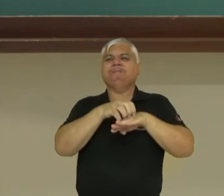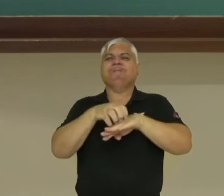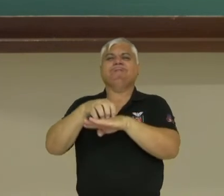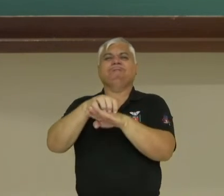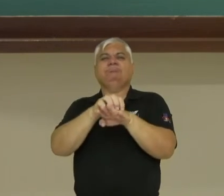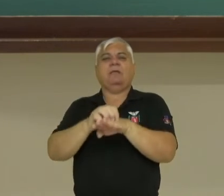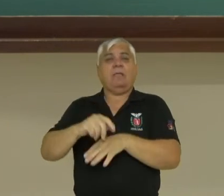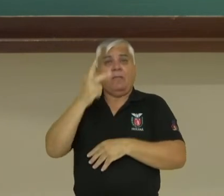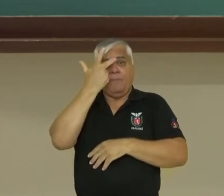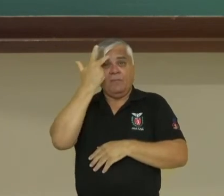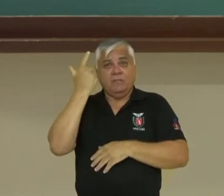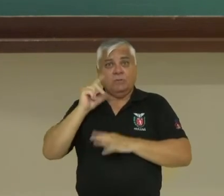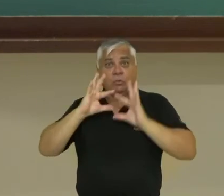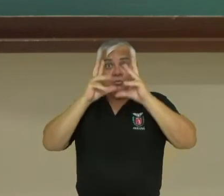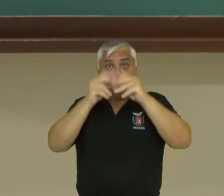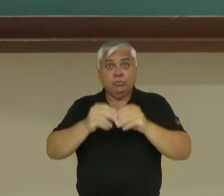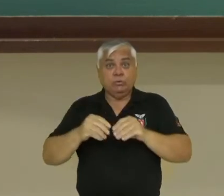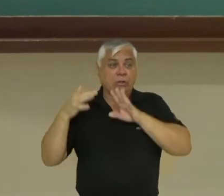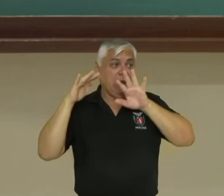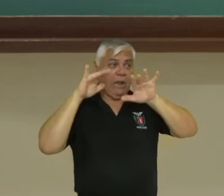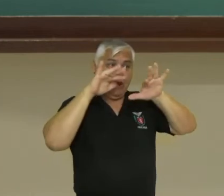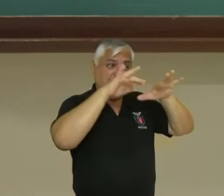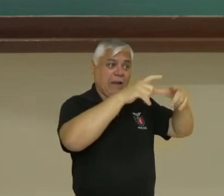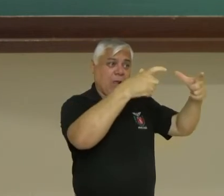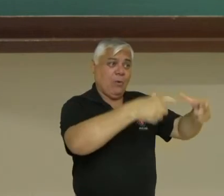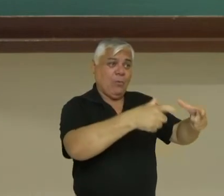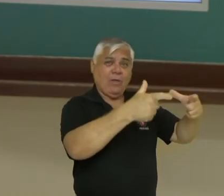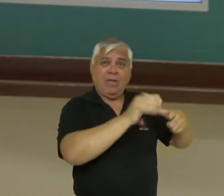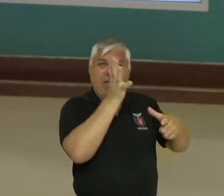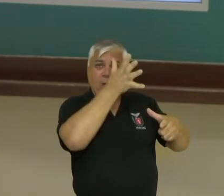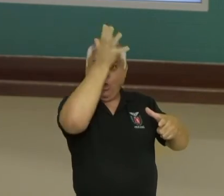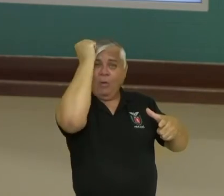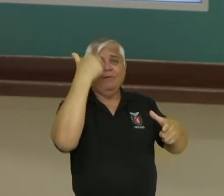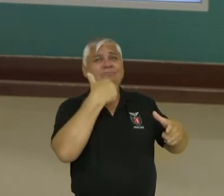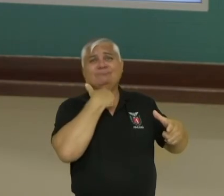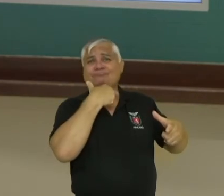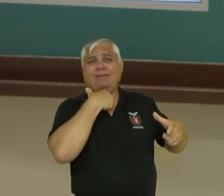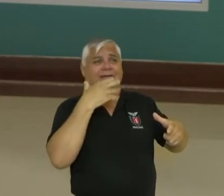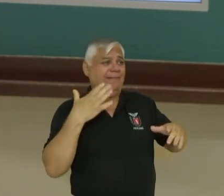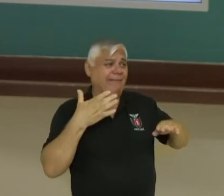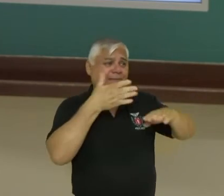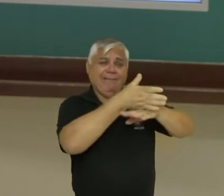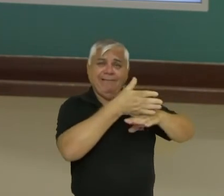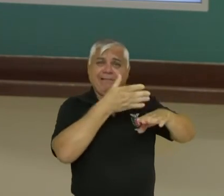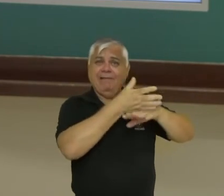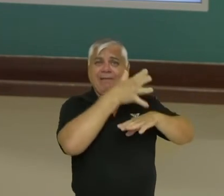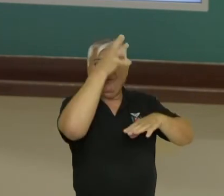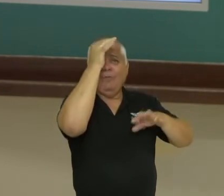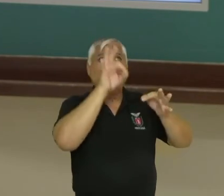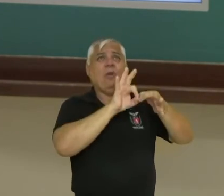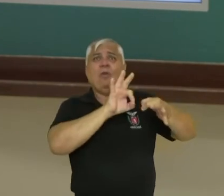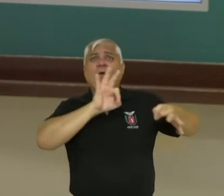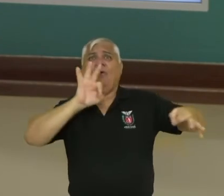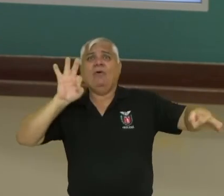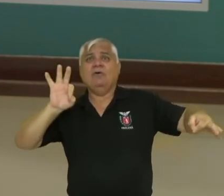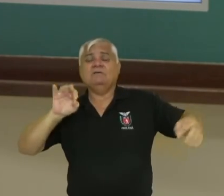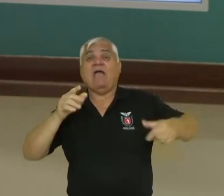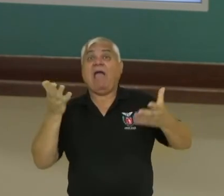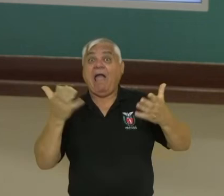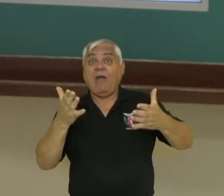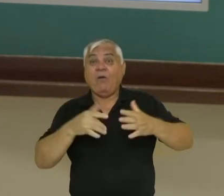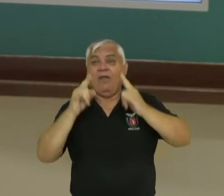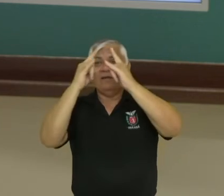né? Nem todo mundo conseguia ir lá para Roma, né, assistir uma apresentação no Circo Máximos. Mas agora, com o